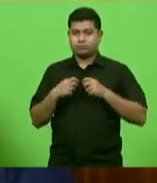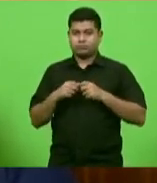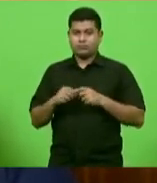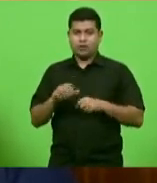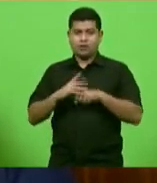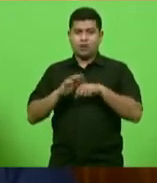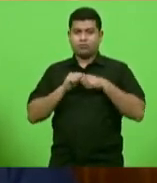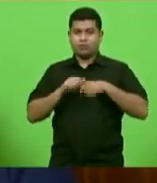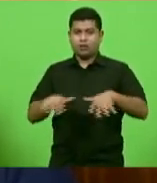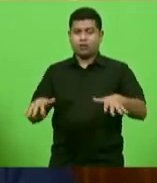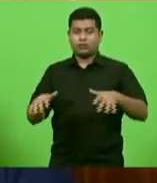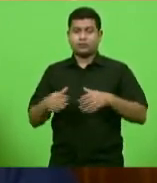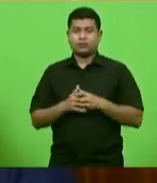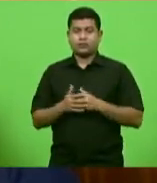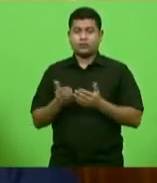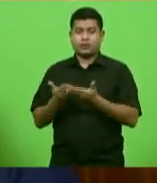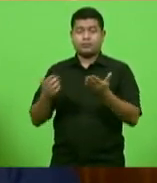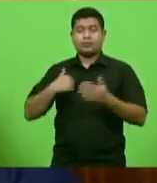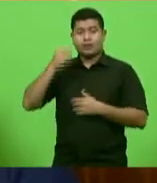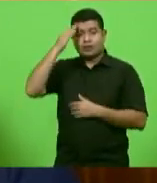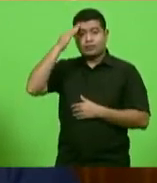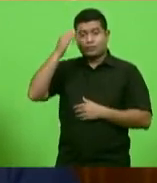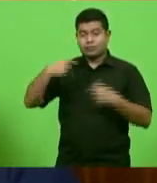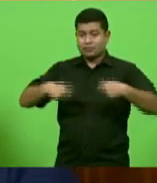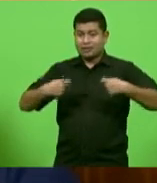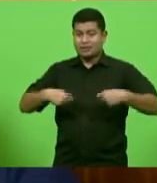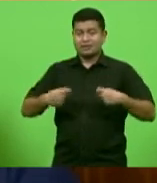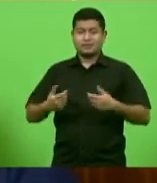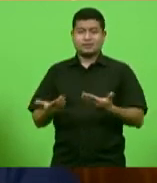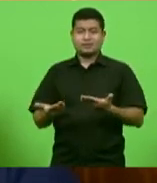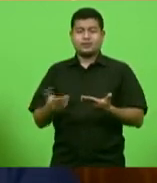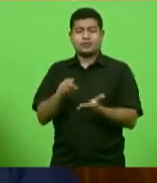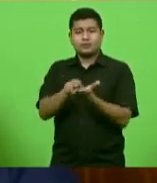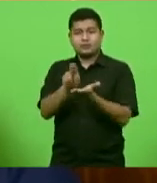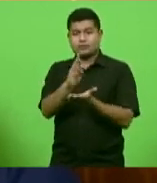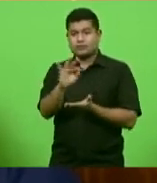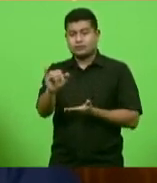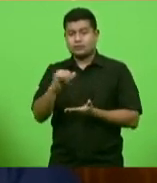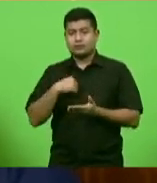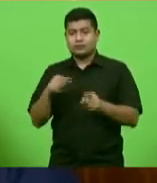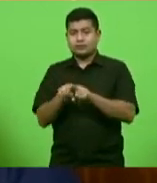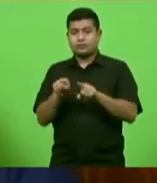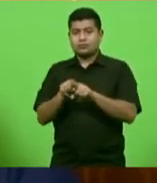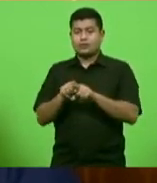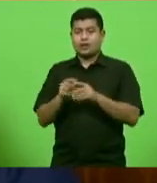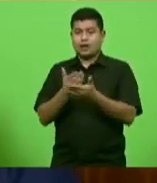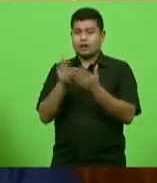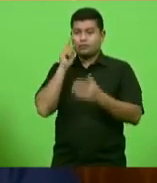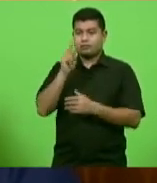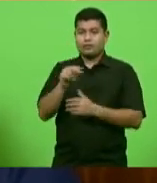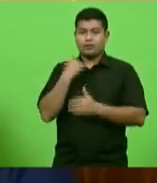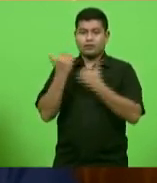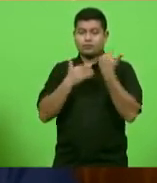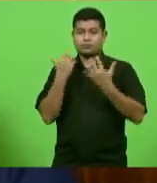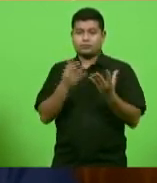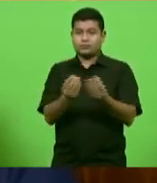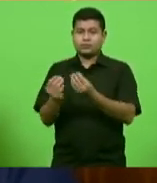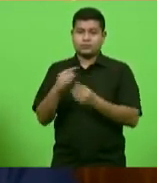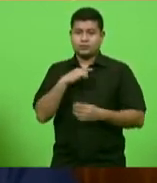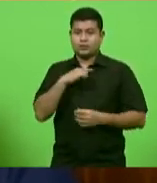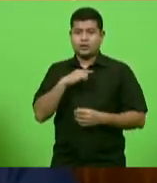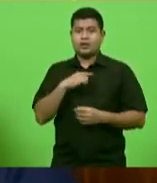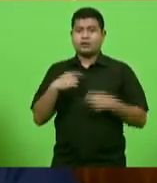na ocupação de leitos de UTI e até mesmo na previsão de óbitos é possível antevê-los e agir